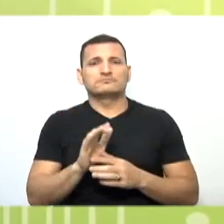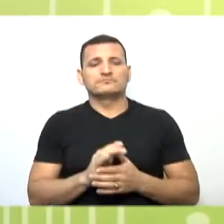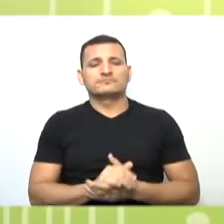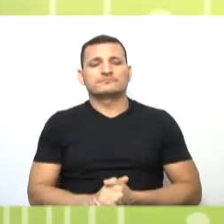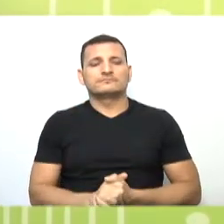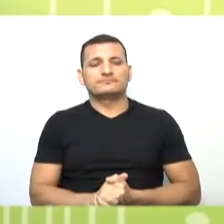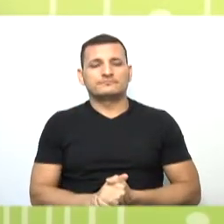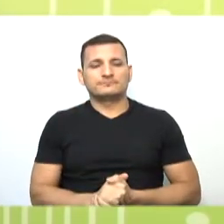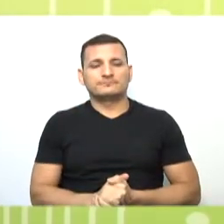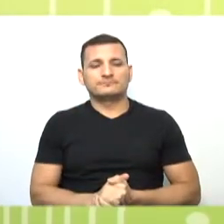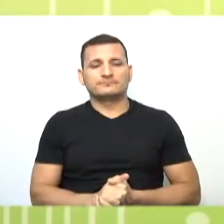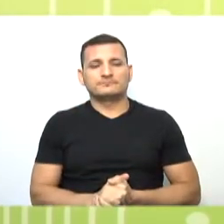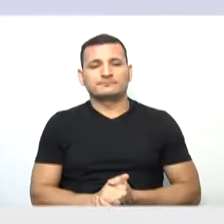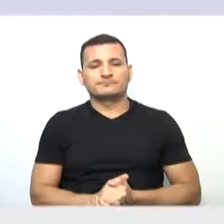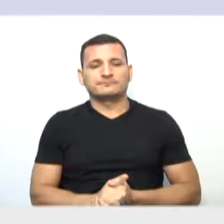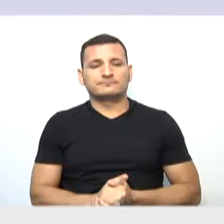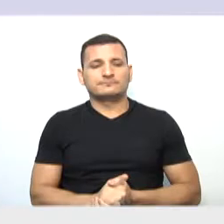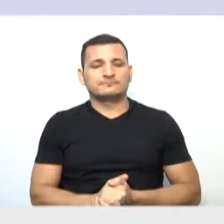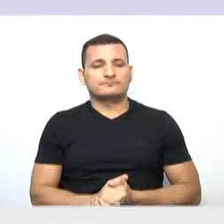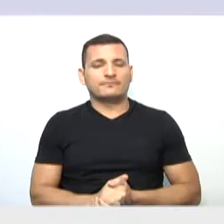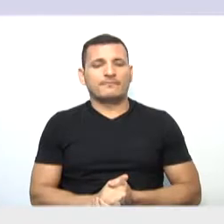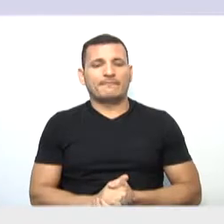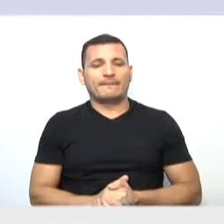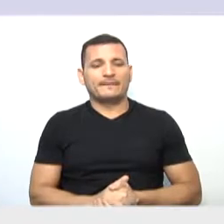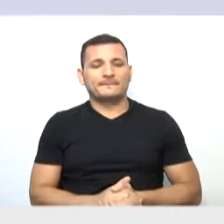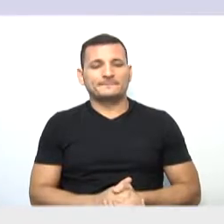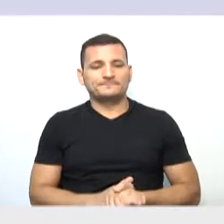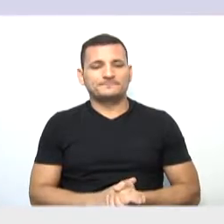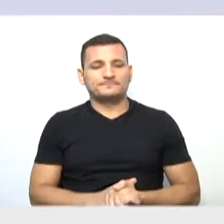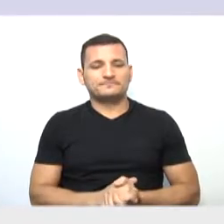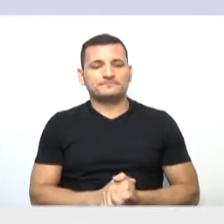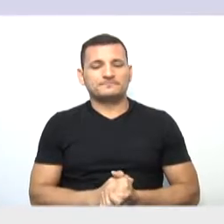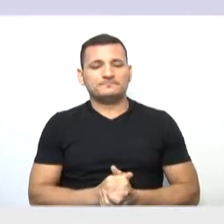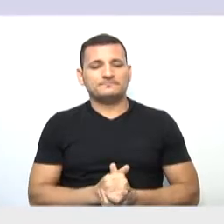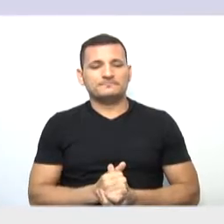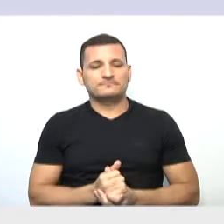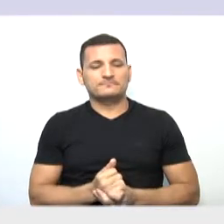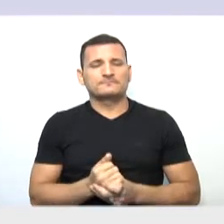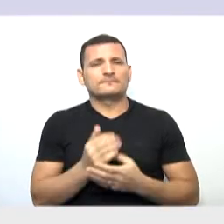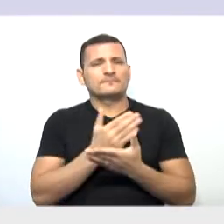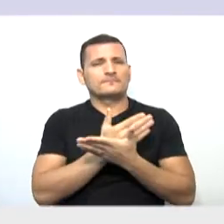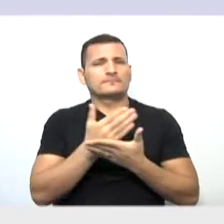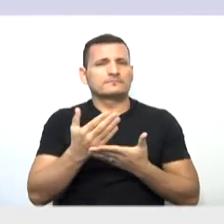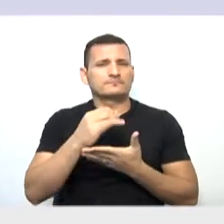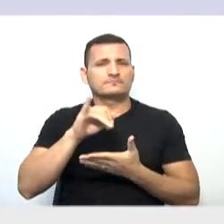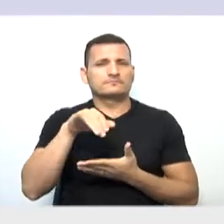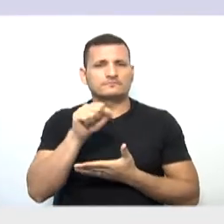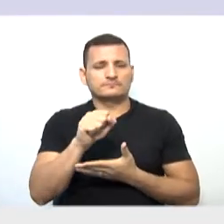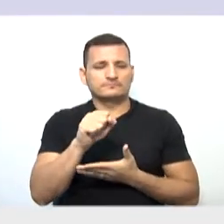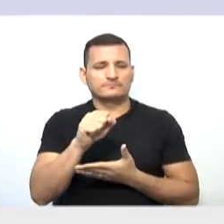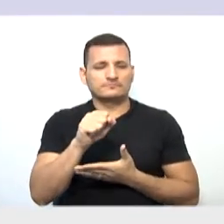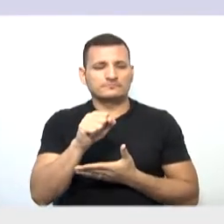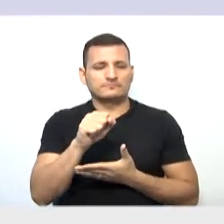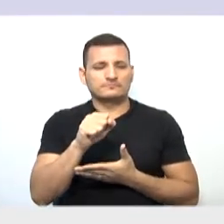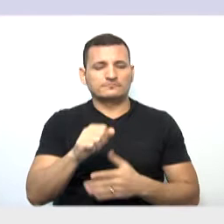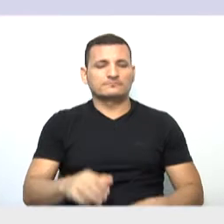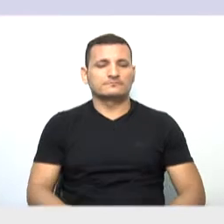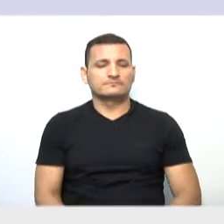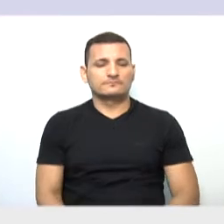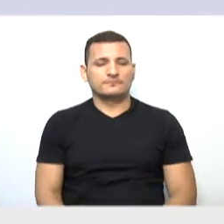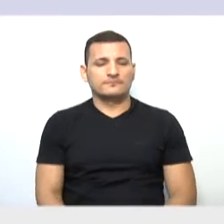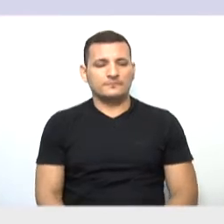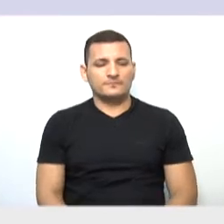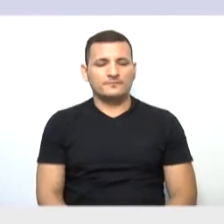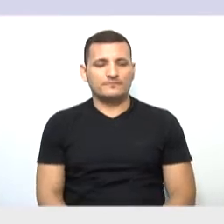hora de programar. Vamos lá voltar ao nosso Notepad++. Então, para iniciar um script em